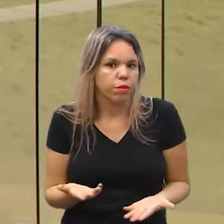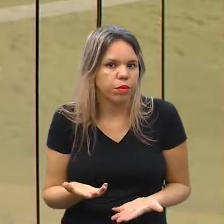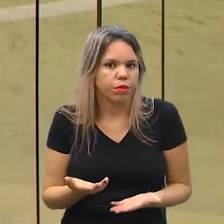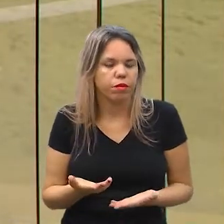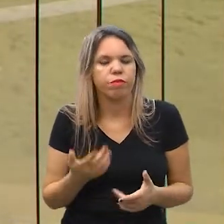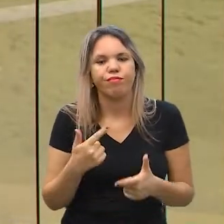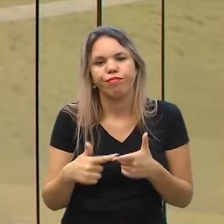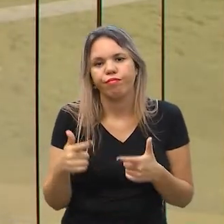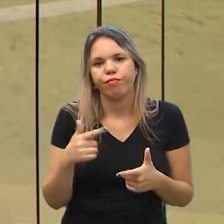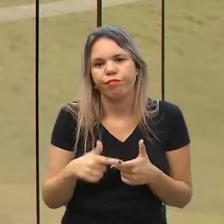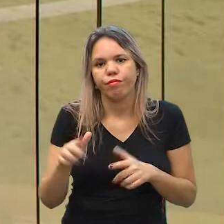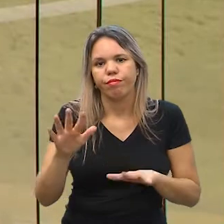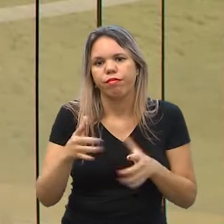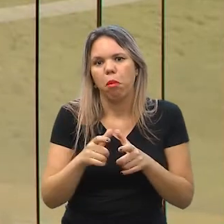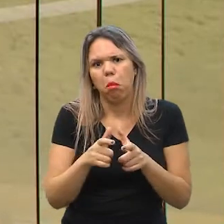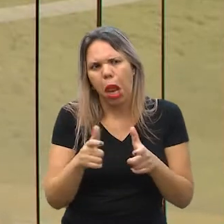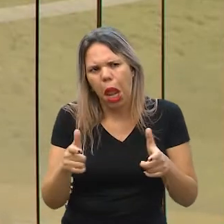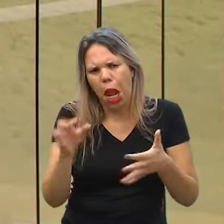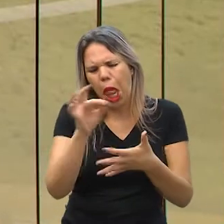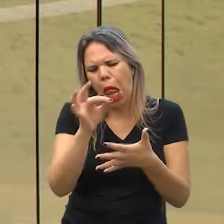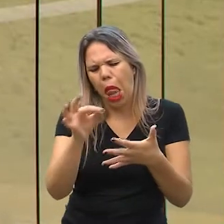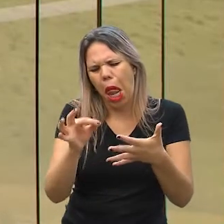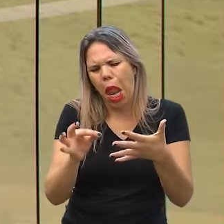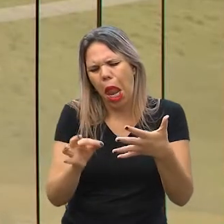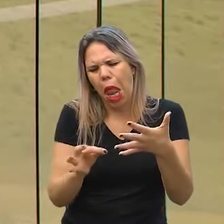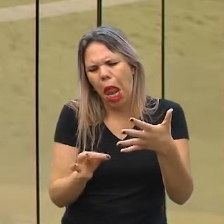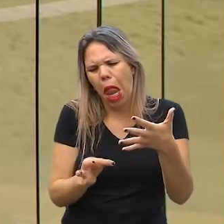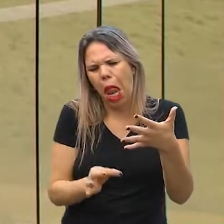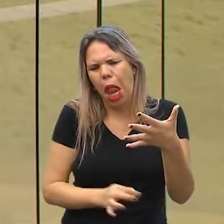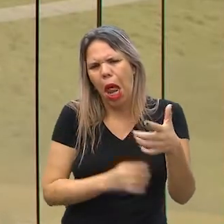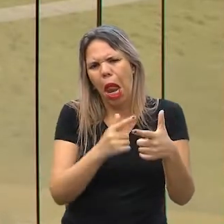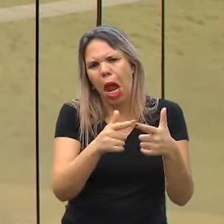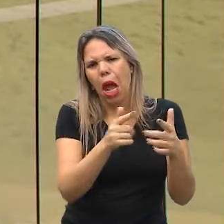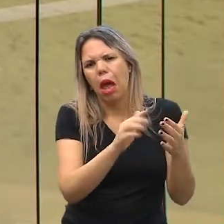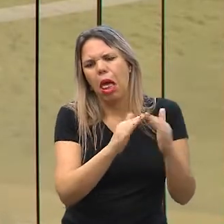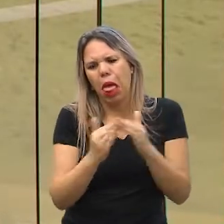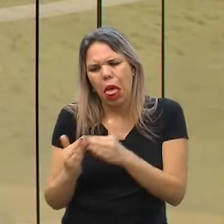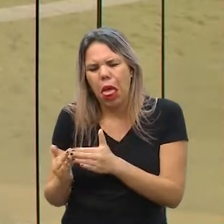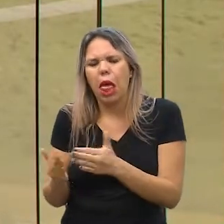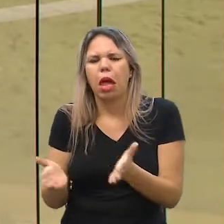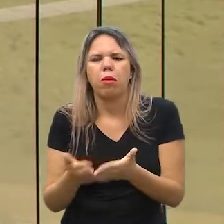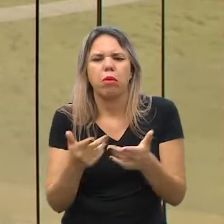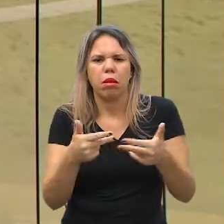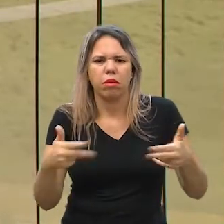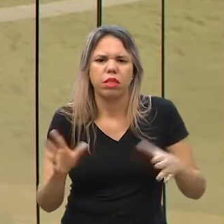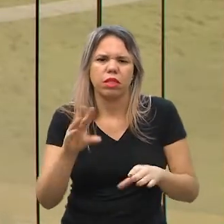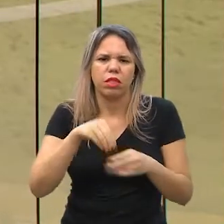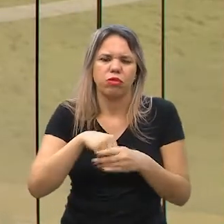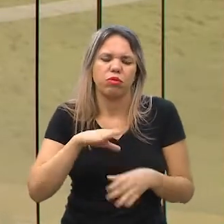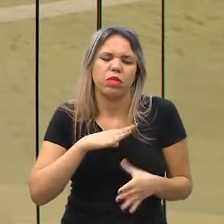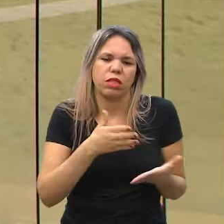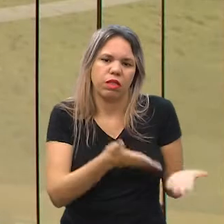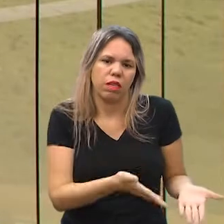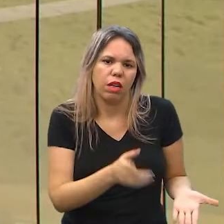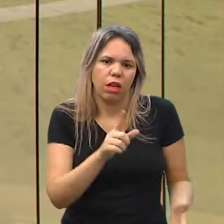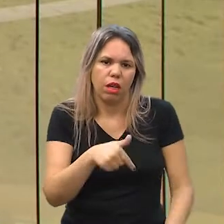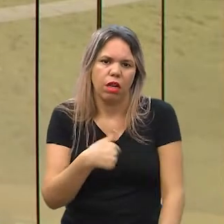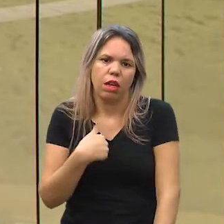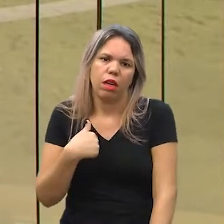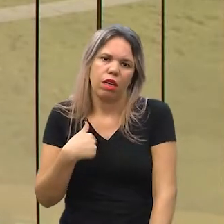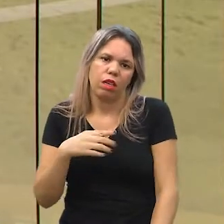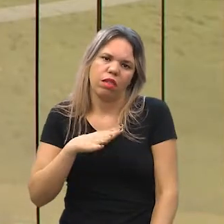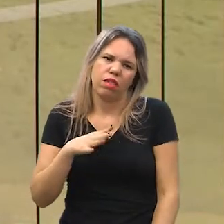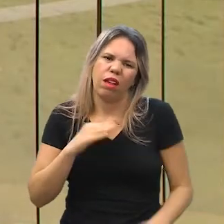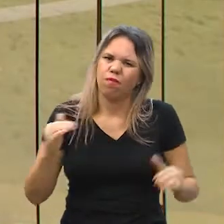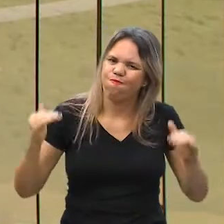só que com problemas avolumados, ou seja, problemas de uma Etiópia dentro de uma cidade que é o porte da